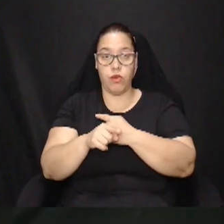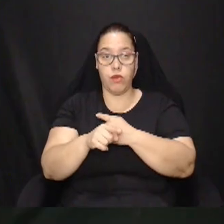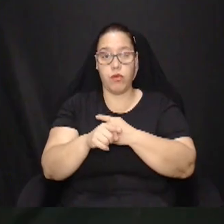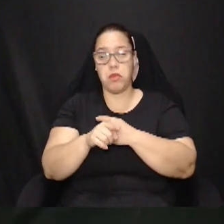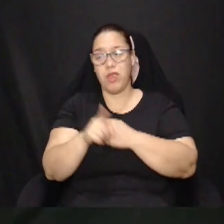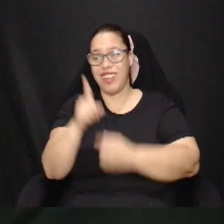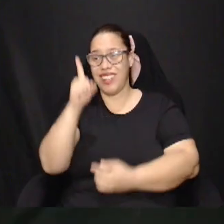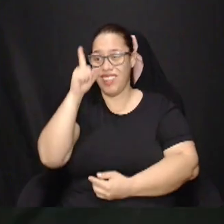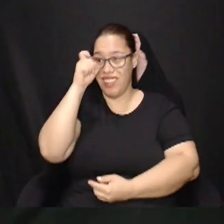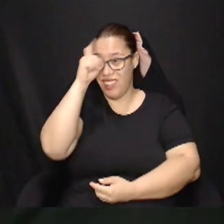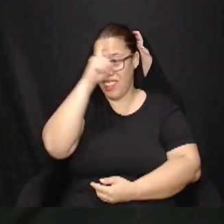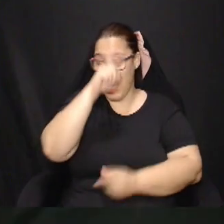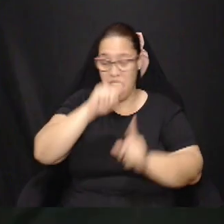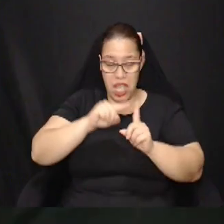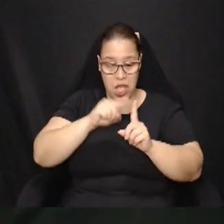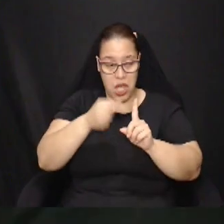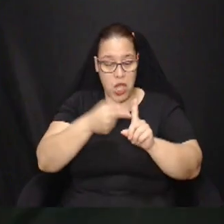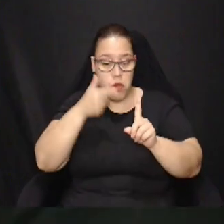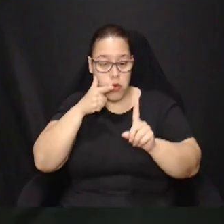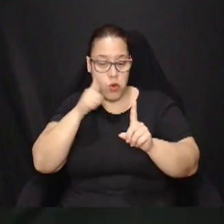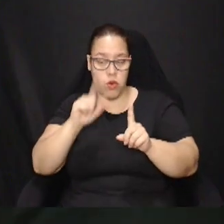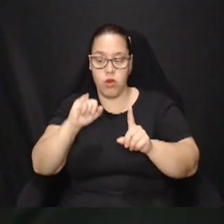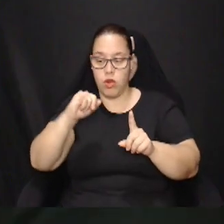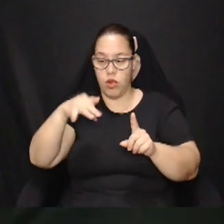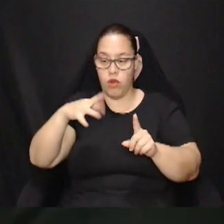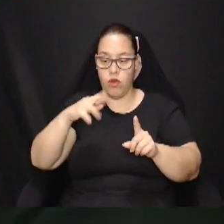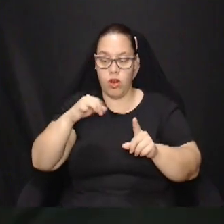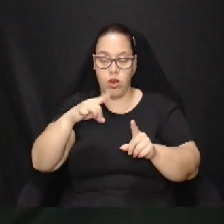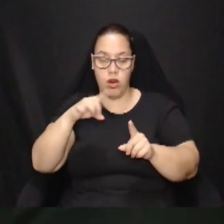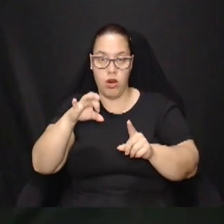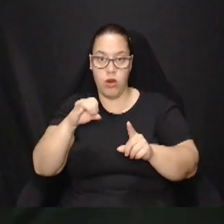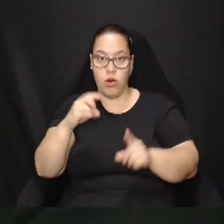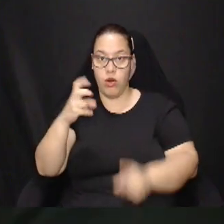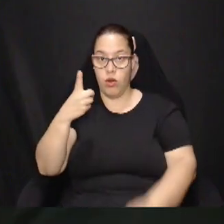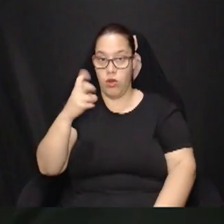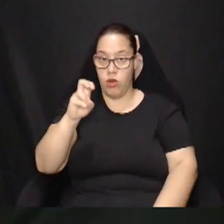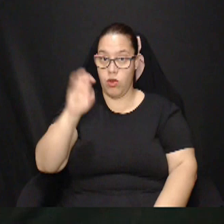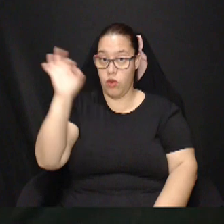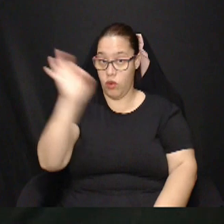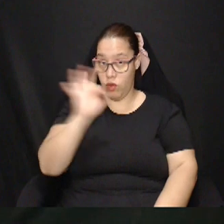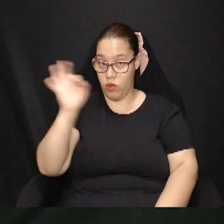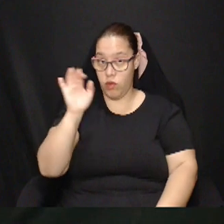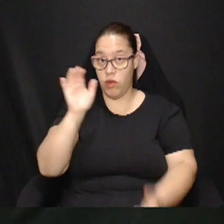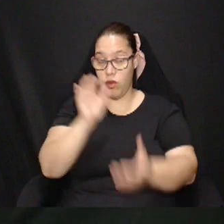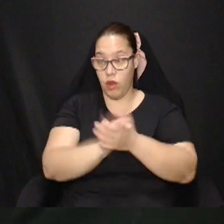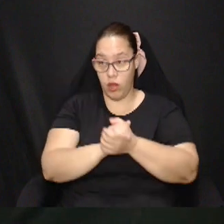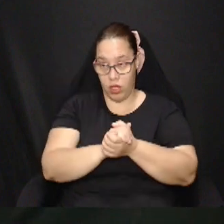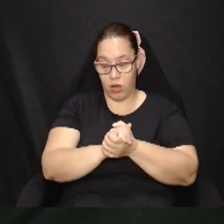de engravidar. A infertilidade afeta cerca de 15% dos casais, né,